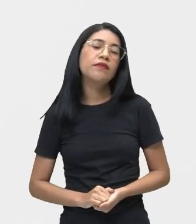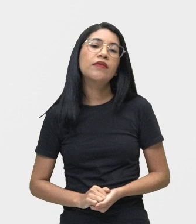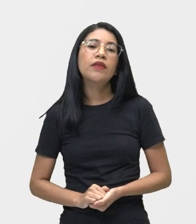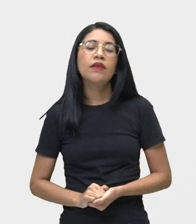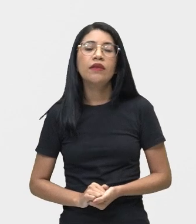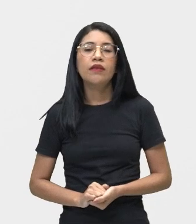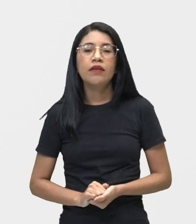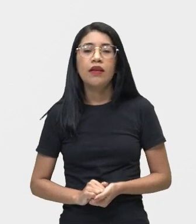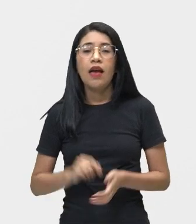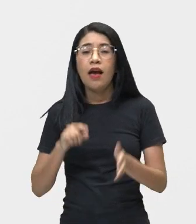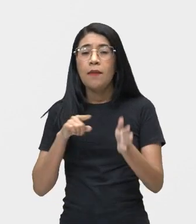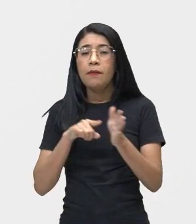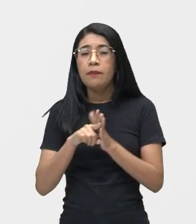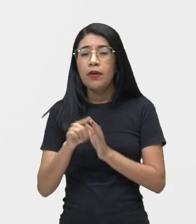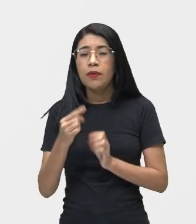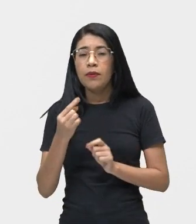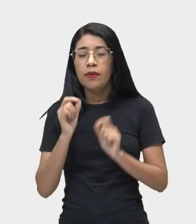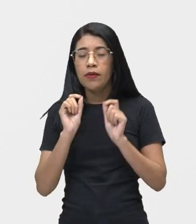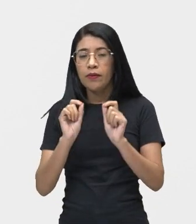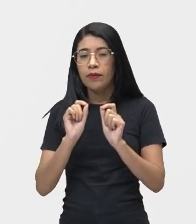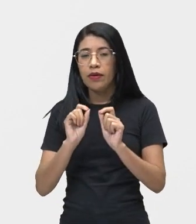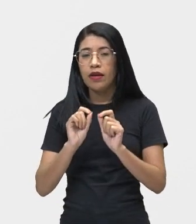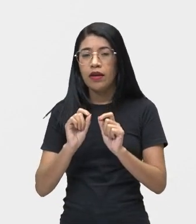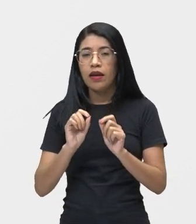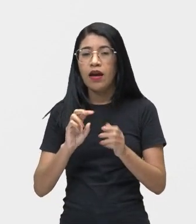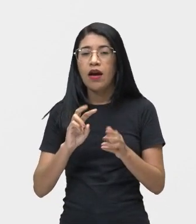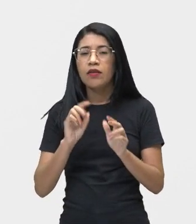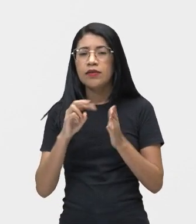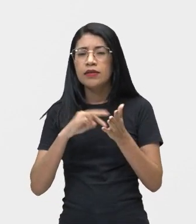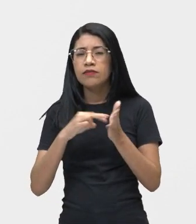primeiro questionamento para nós. O que é calor?